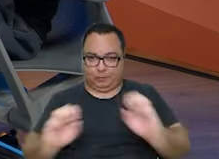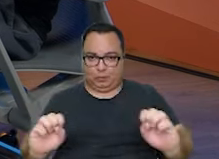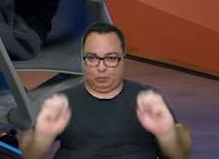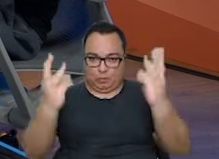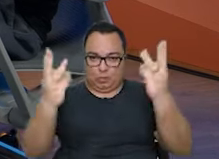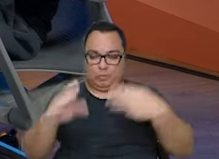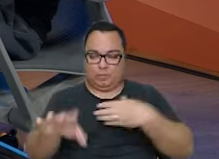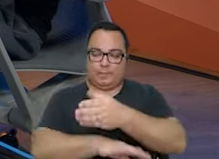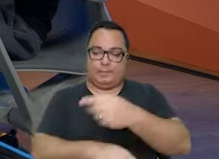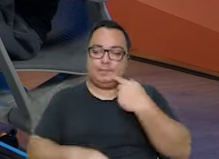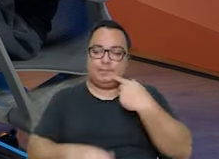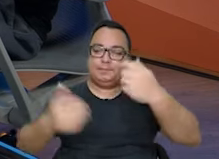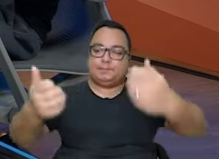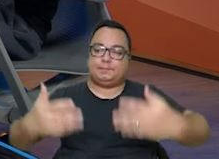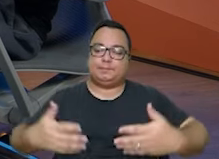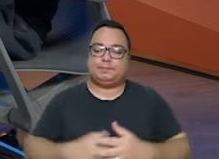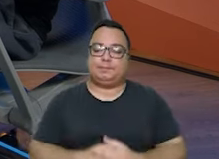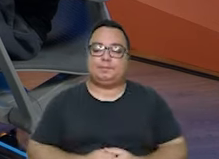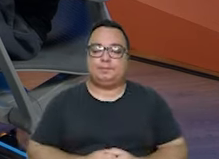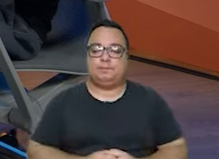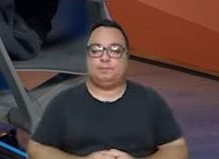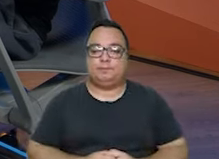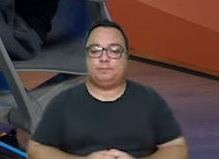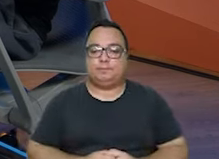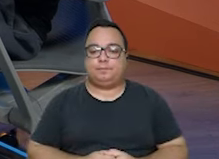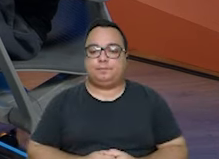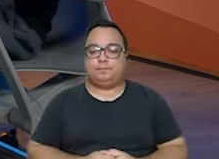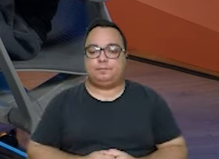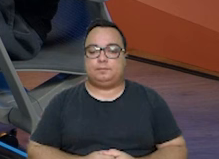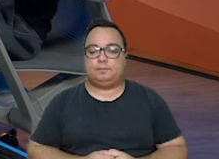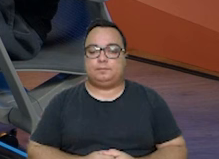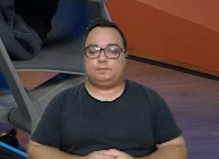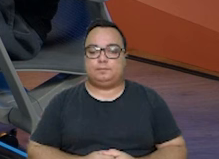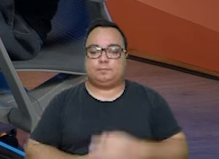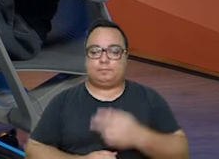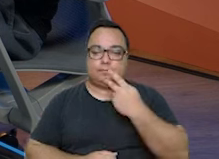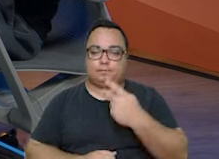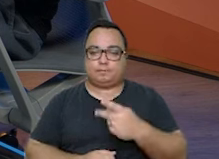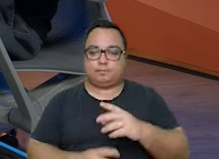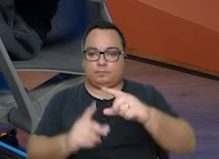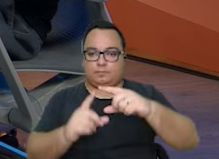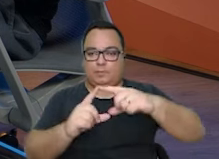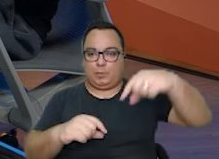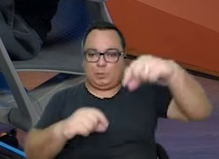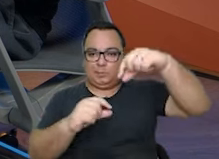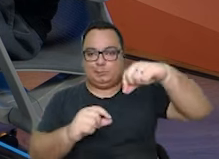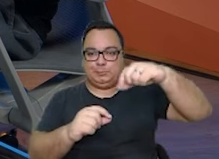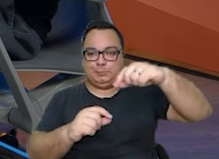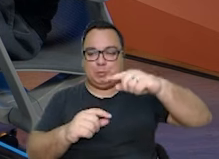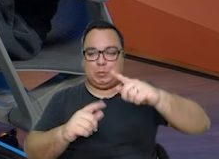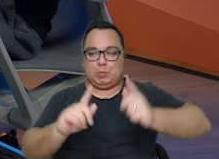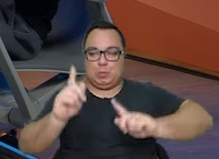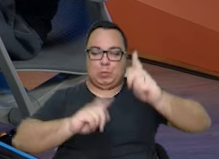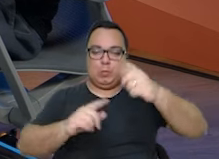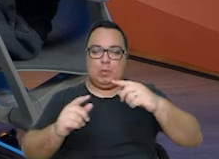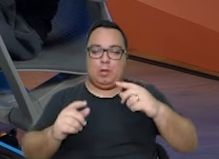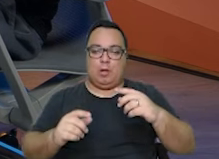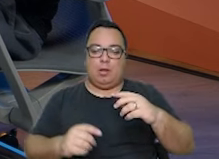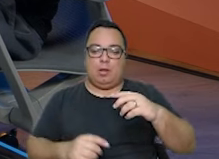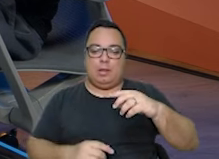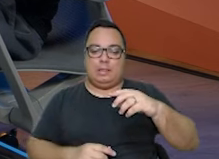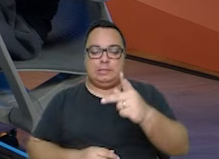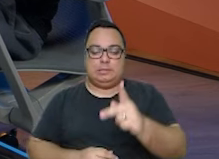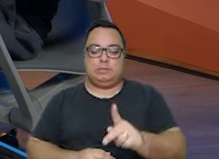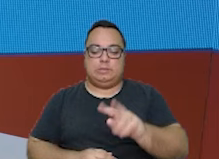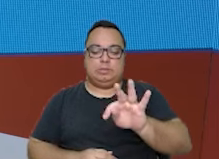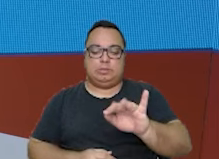Case que nesse evento esse Case estava lá no stand do tiktok foi um Case do sebrai um cliente e